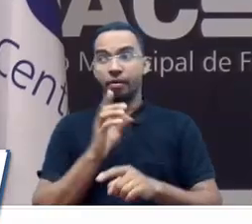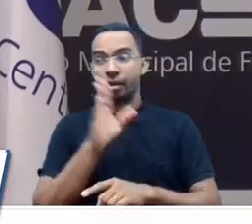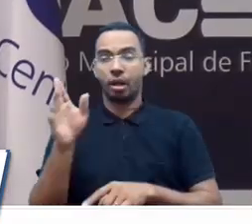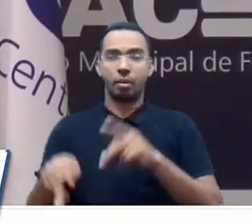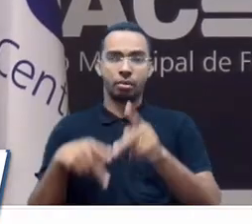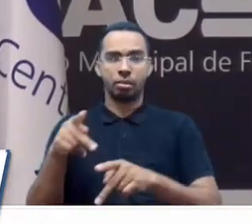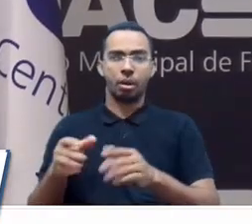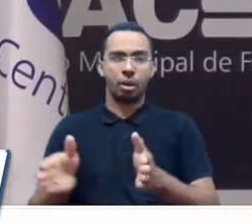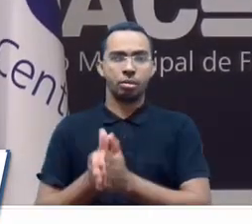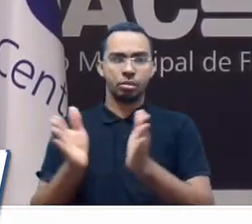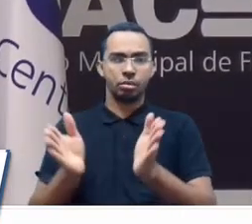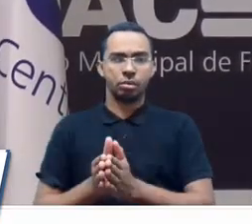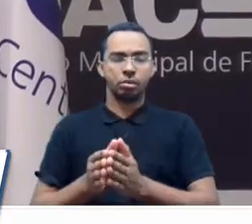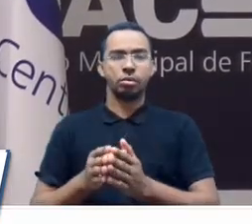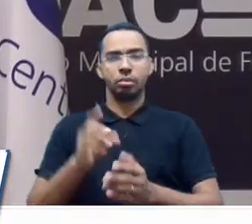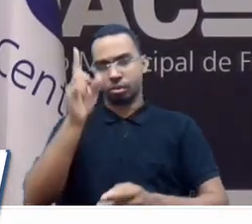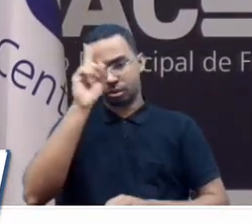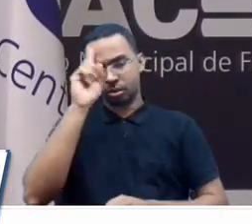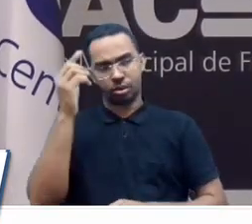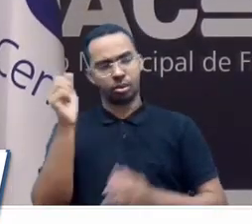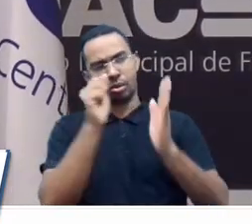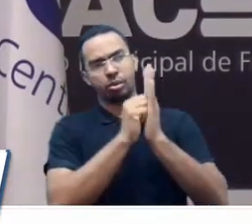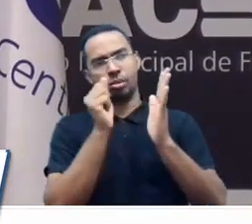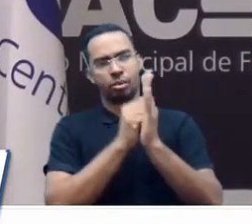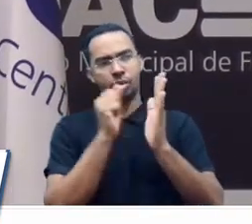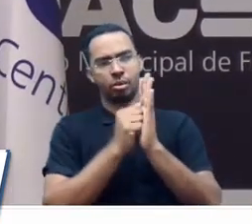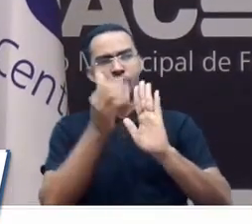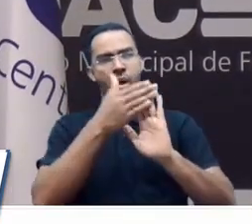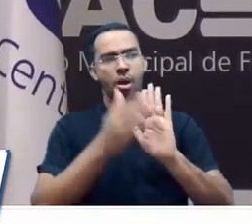população carente, que está todo dia aqui, trazendo suas demandas dos